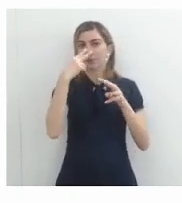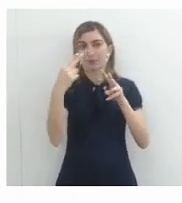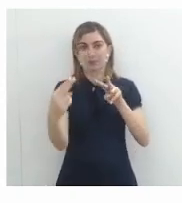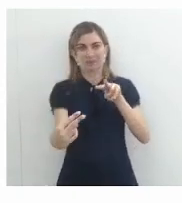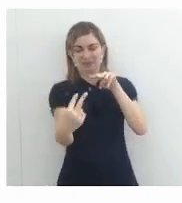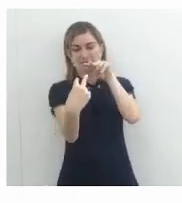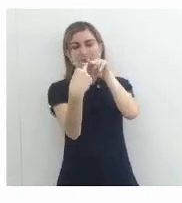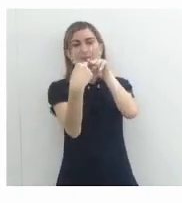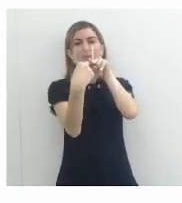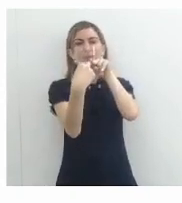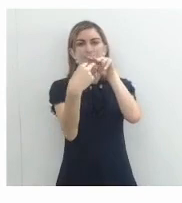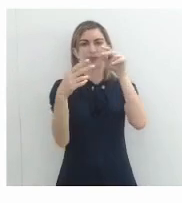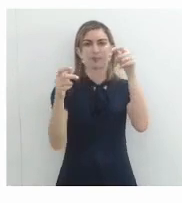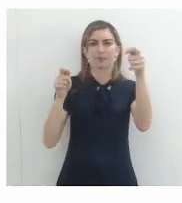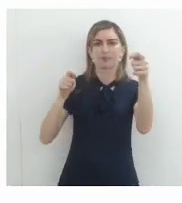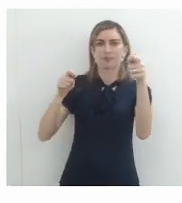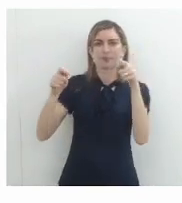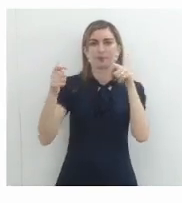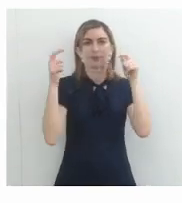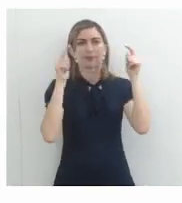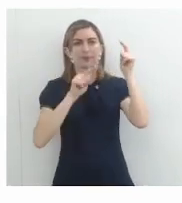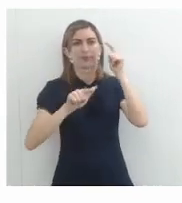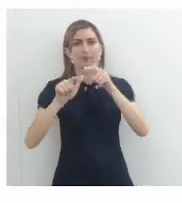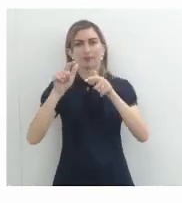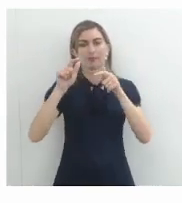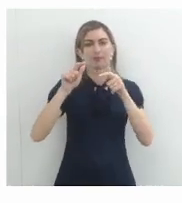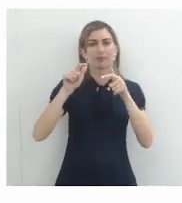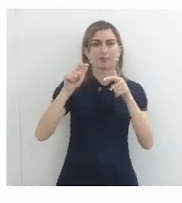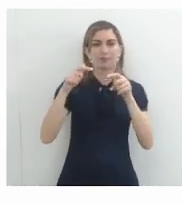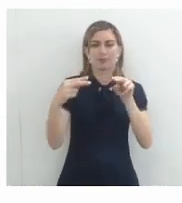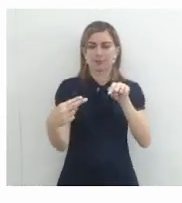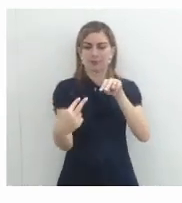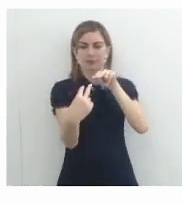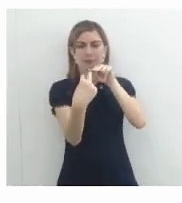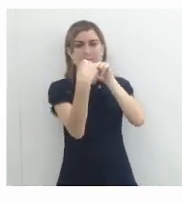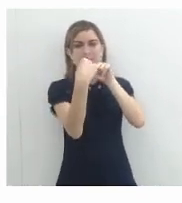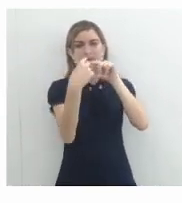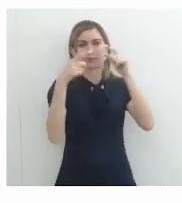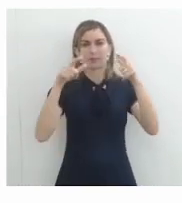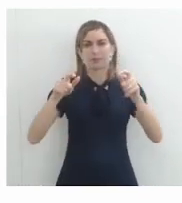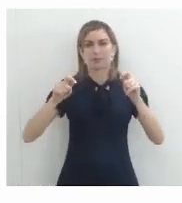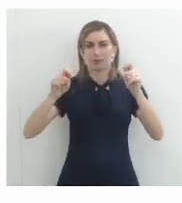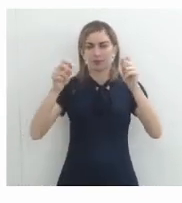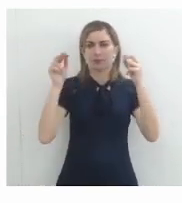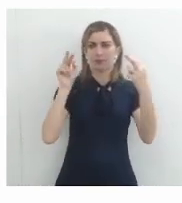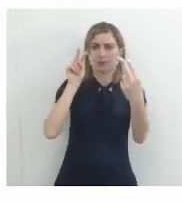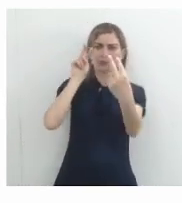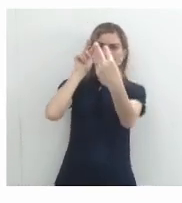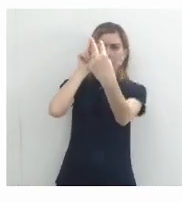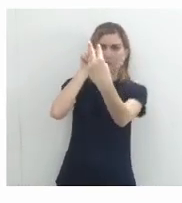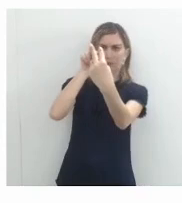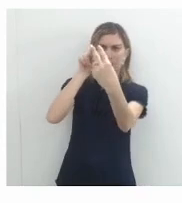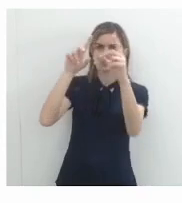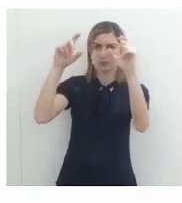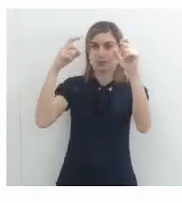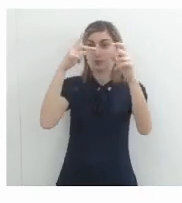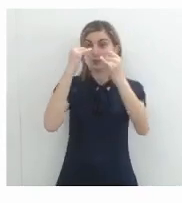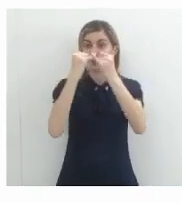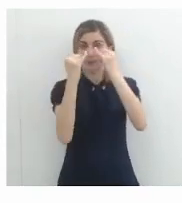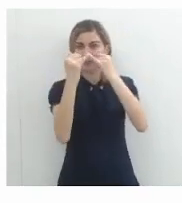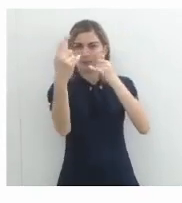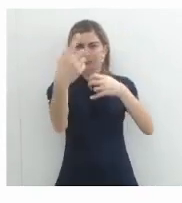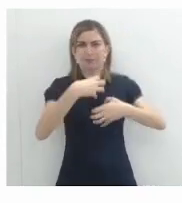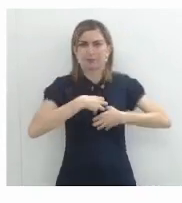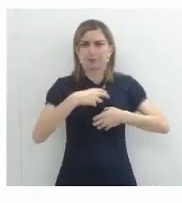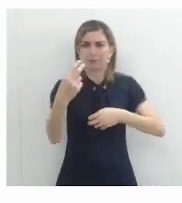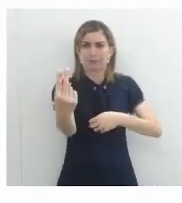que Da Vinci ele conseguiu essa grandiosidade. Né? Então, da onde o observador estiver, né, você vai ter a sensação